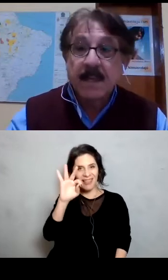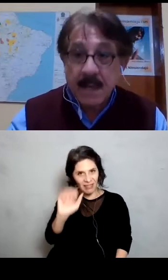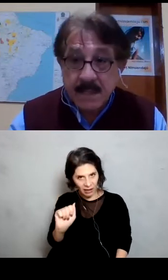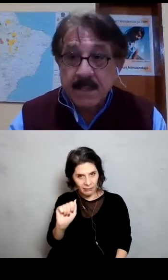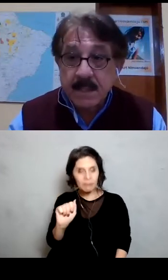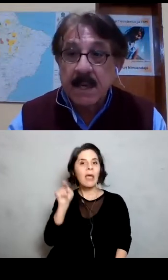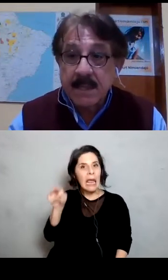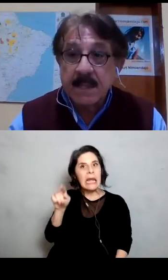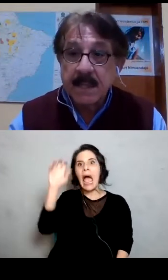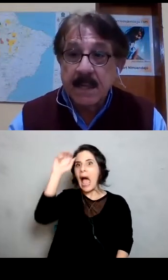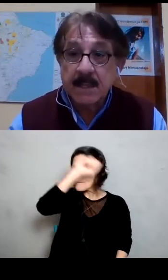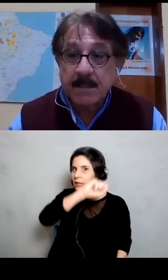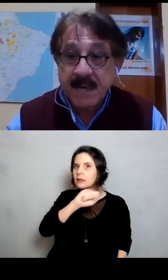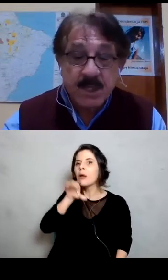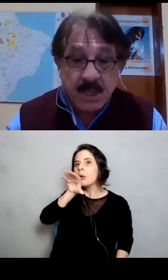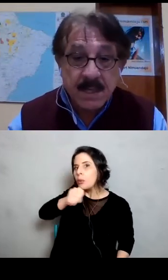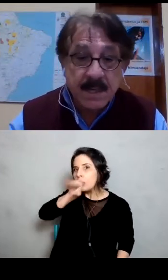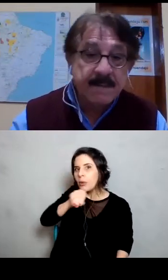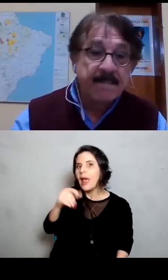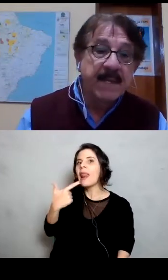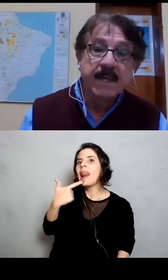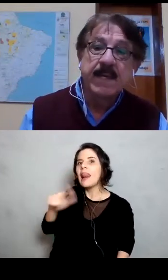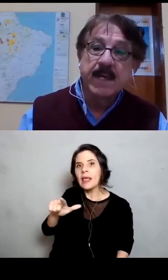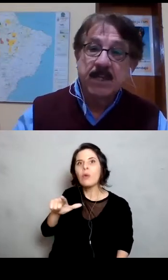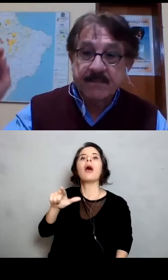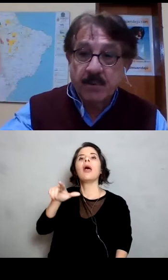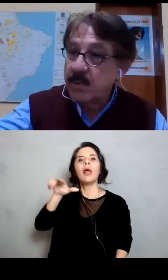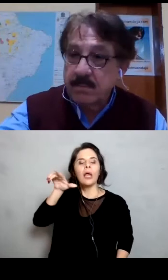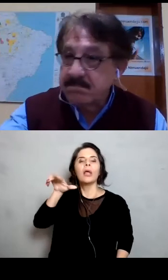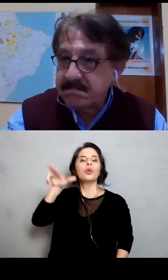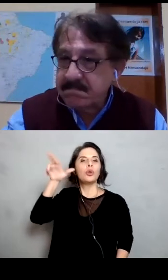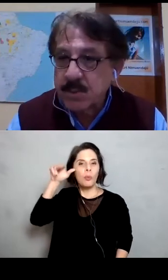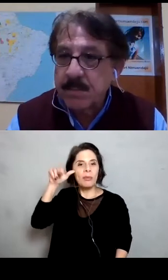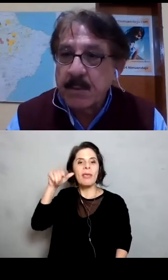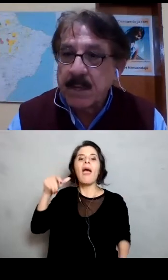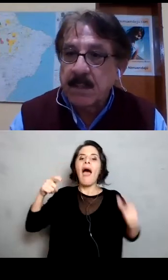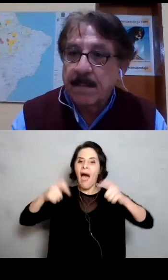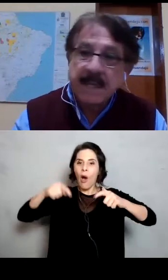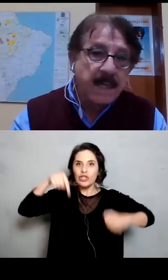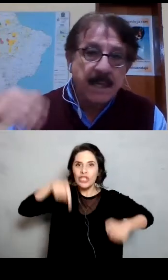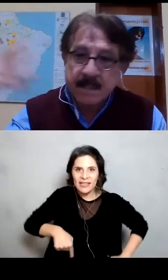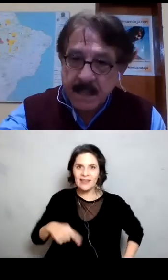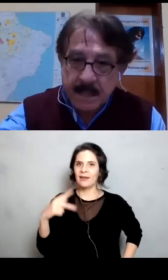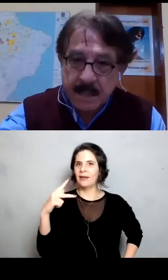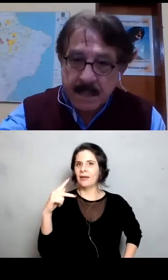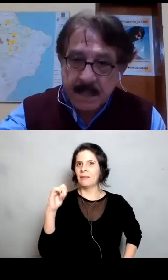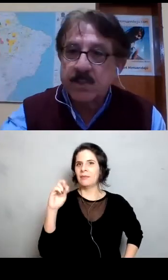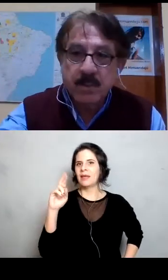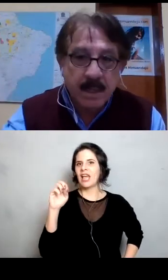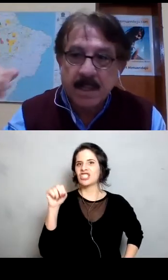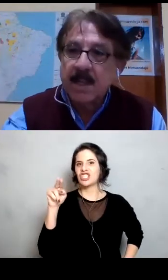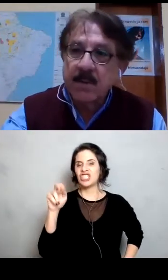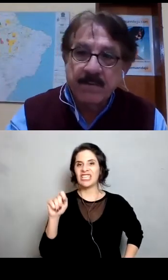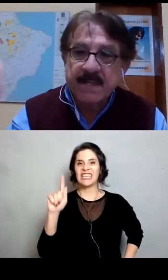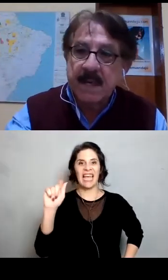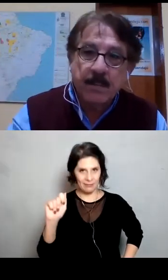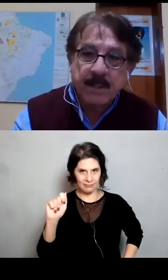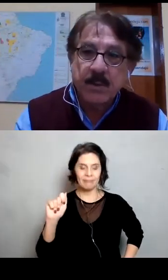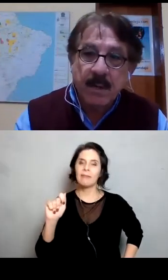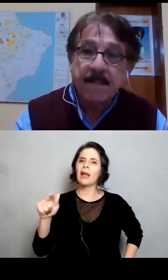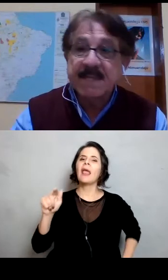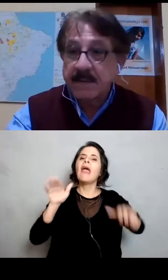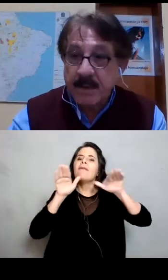tupi aqui em Piratininga. Ele ficou menos de meio ano na Bahia, certamente começou a